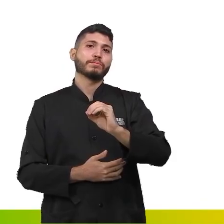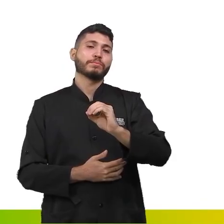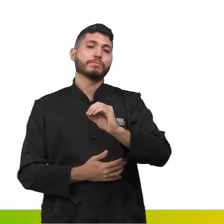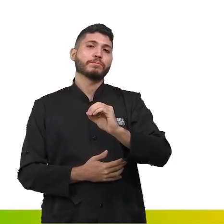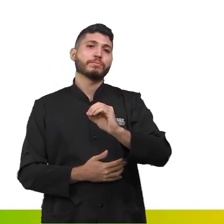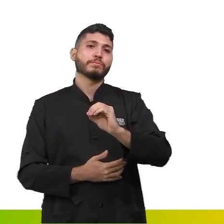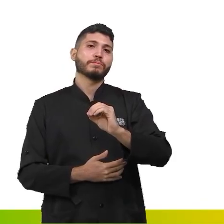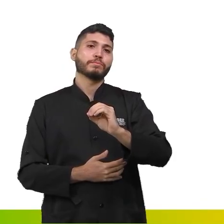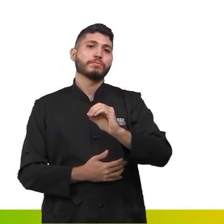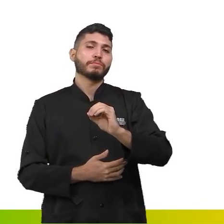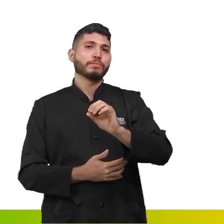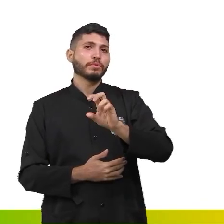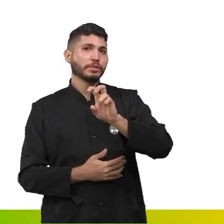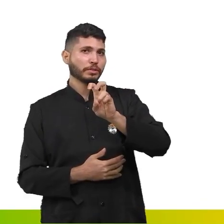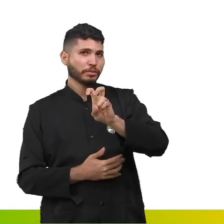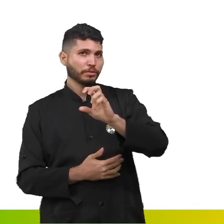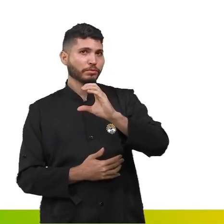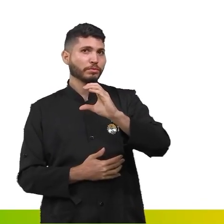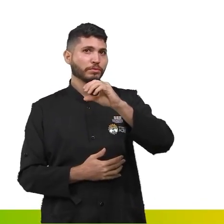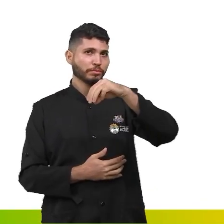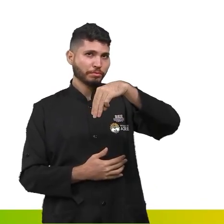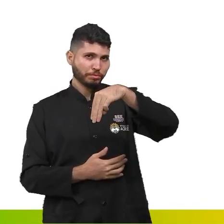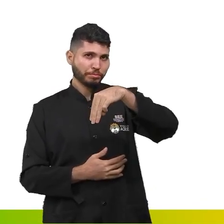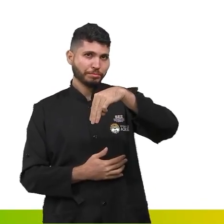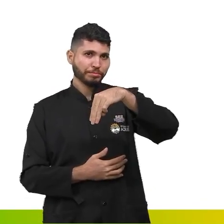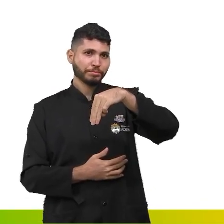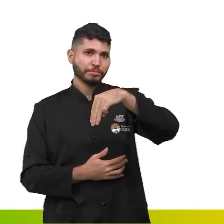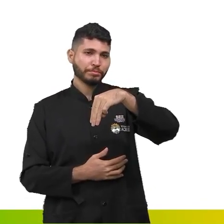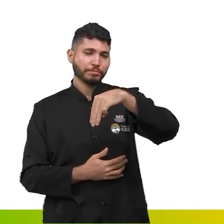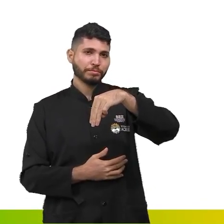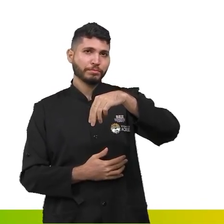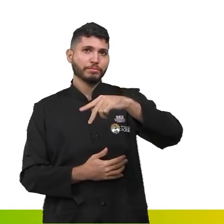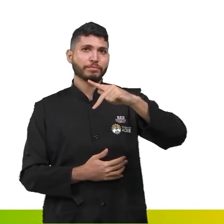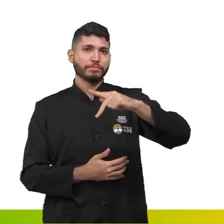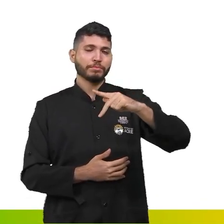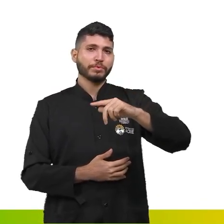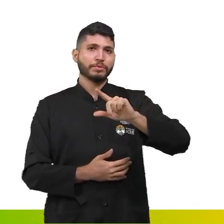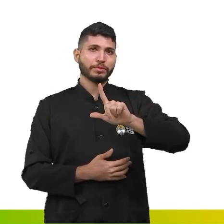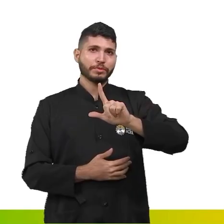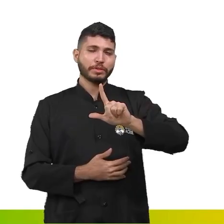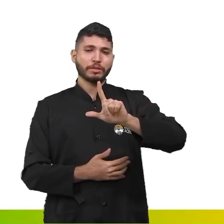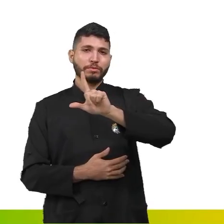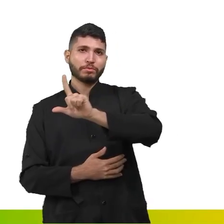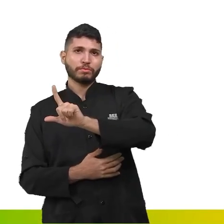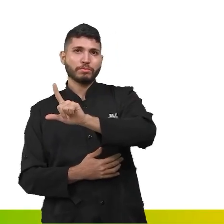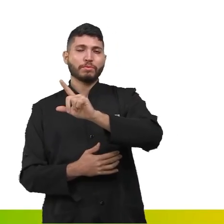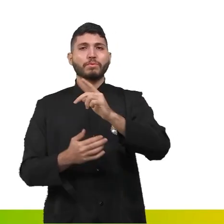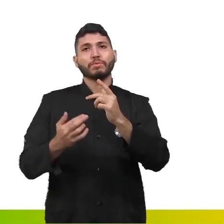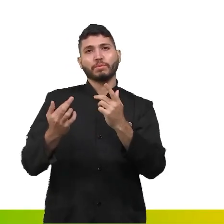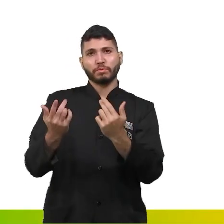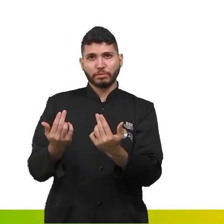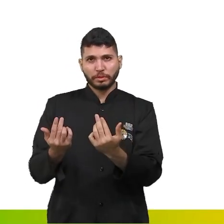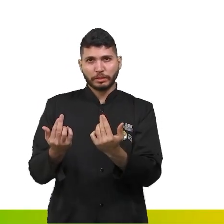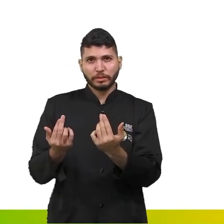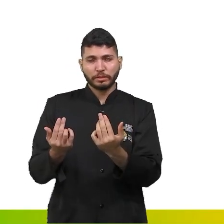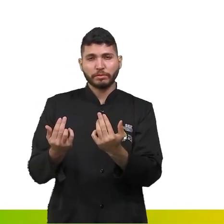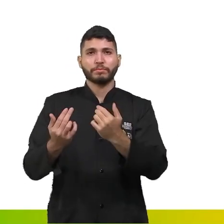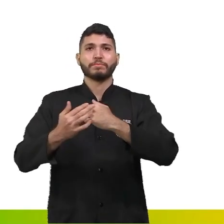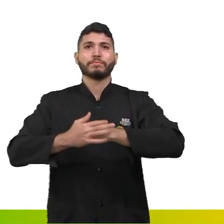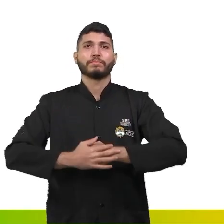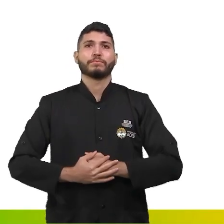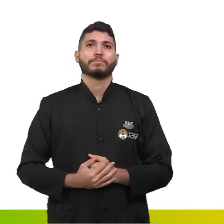medem 5 centímetros. Então, achamos um par de lados congruentes, um par de lados